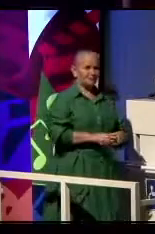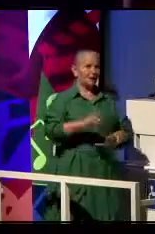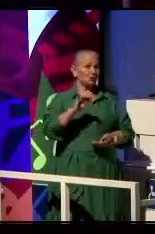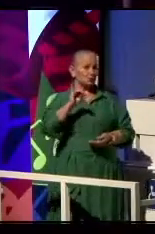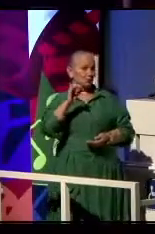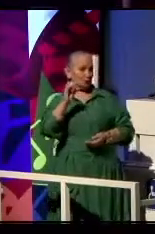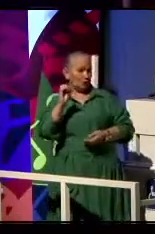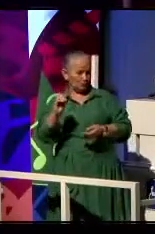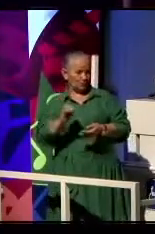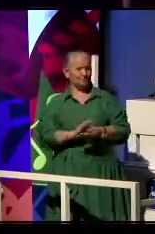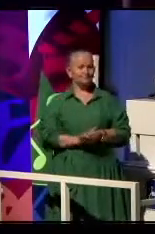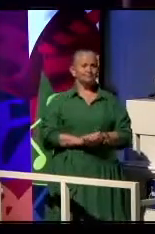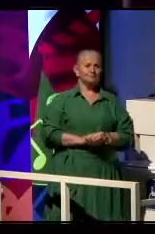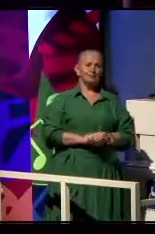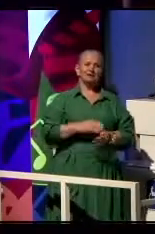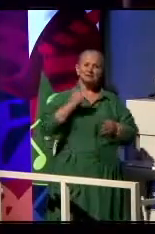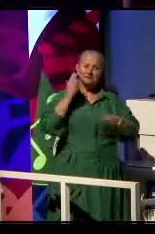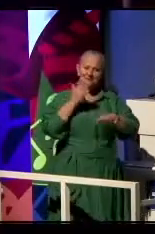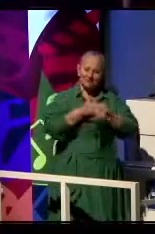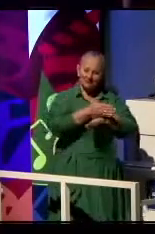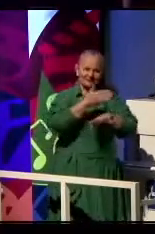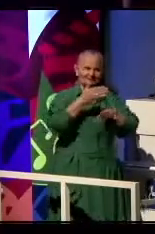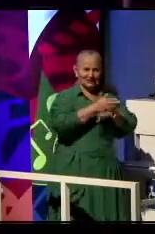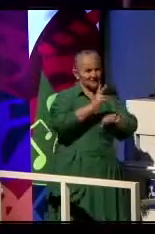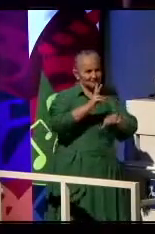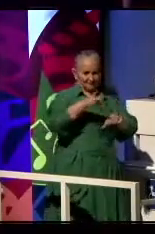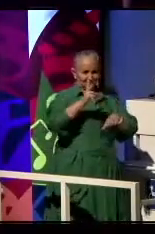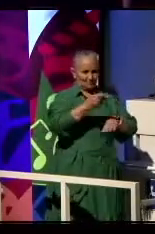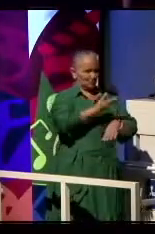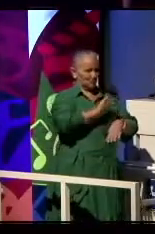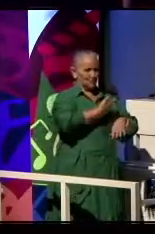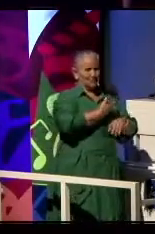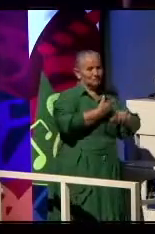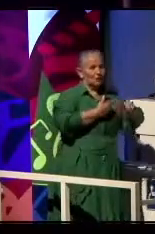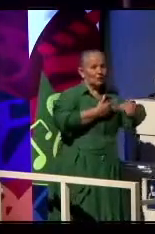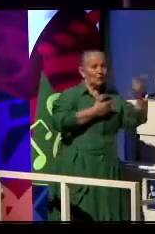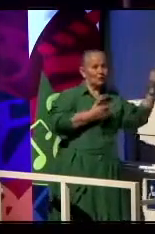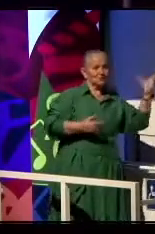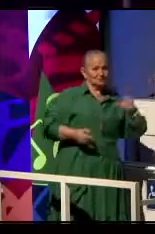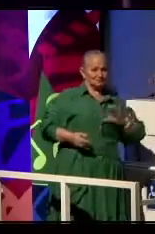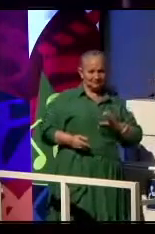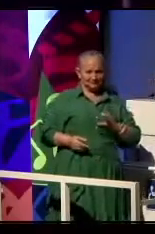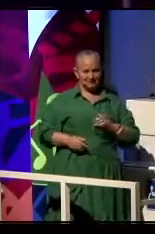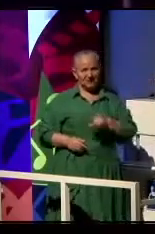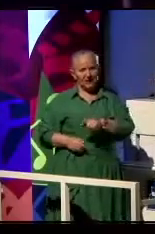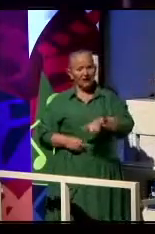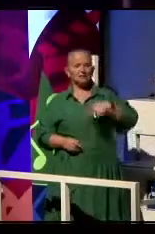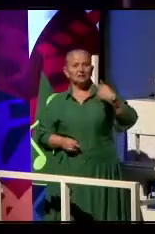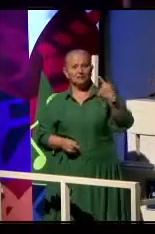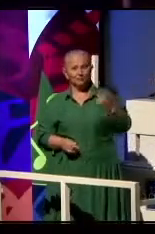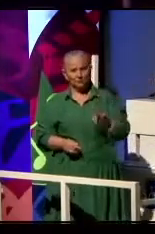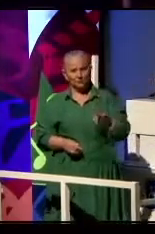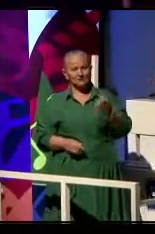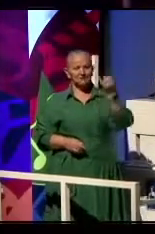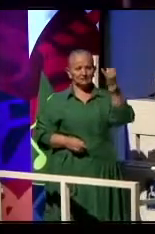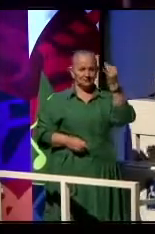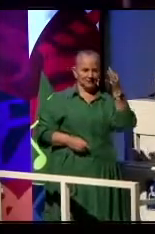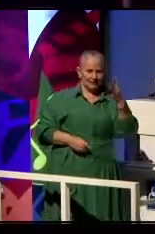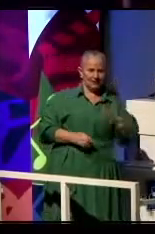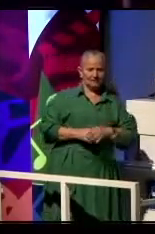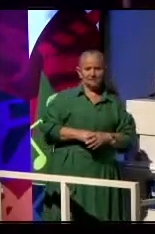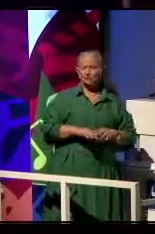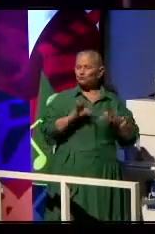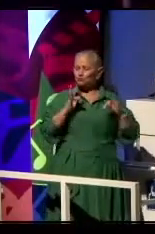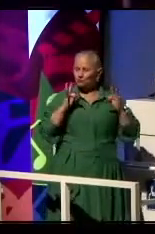ele considerava, né, muito, começando pela família Borges, mas aí depois ele conheceu os Brant, os Horta,